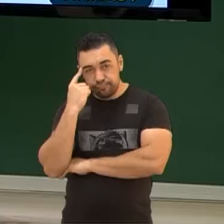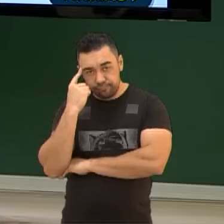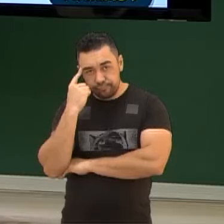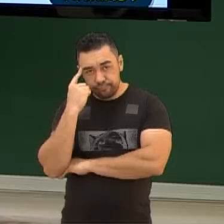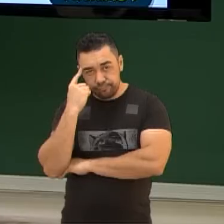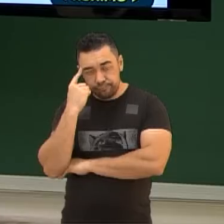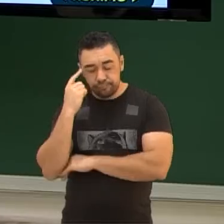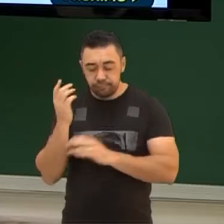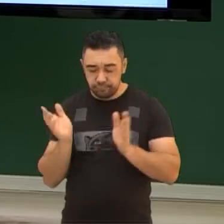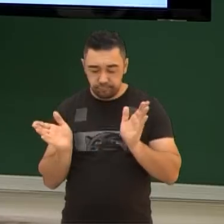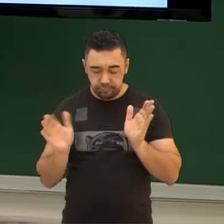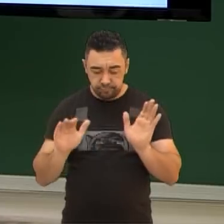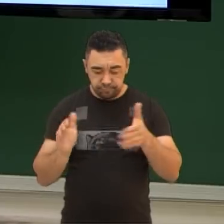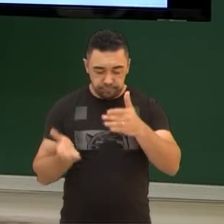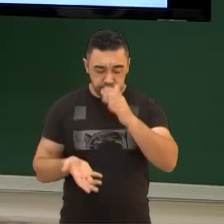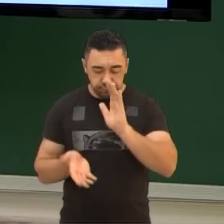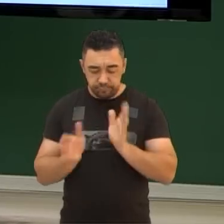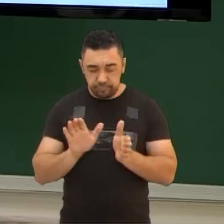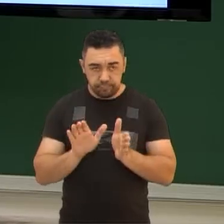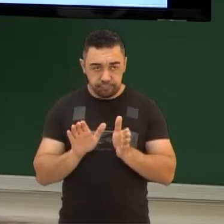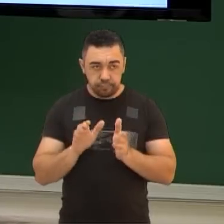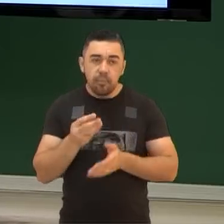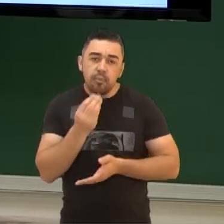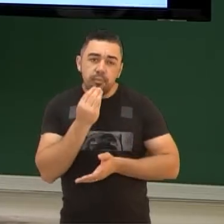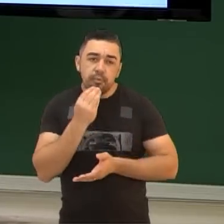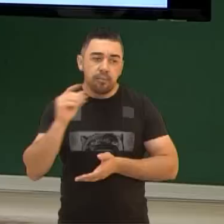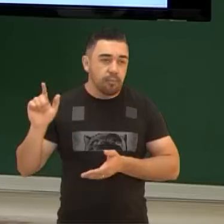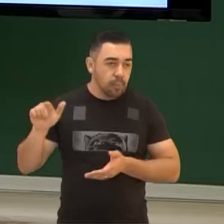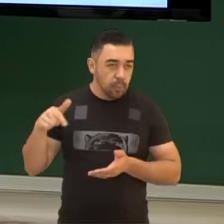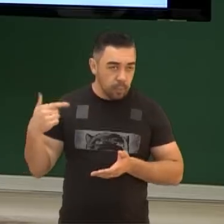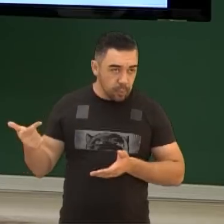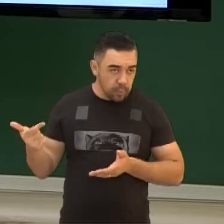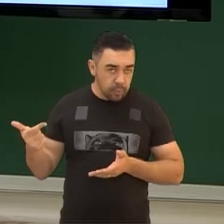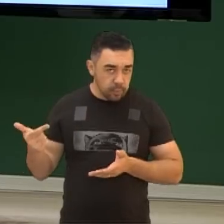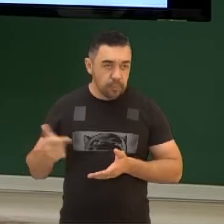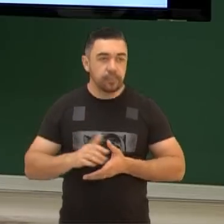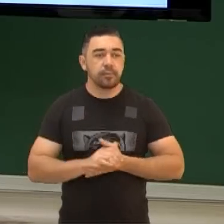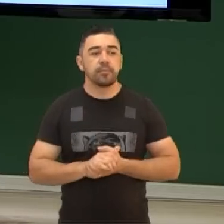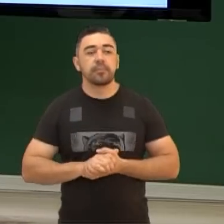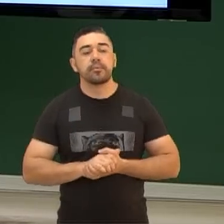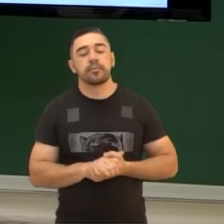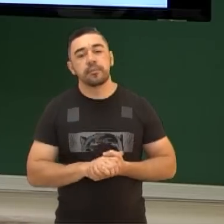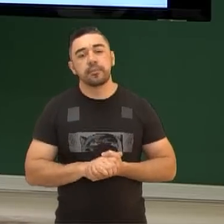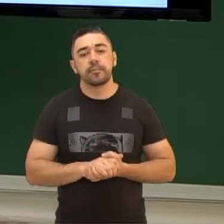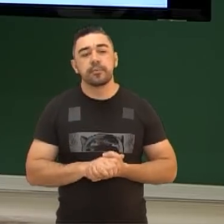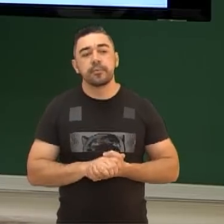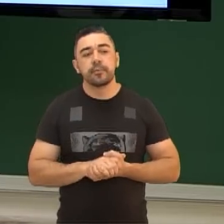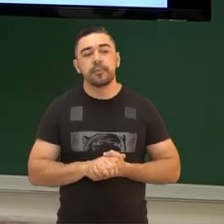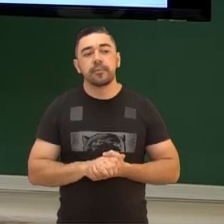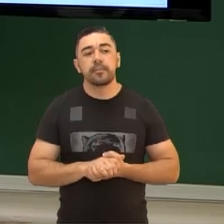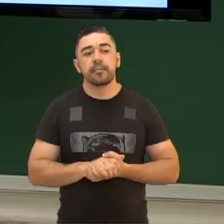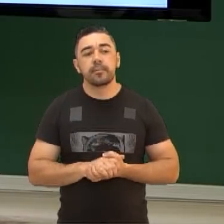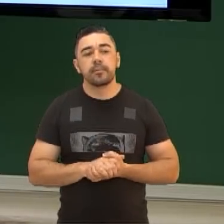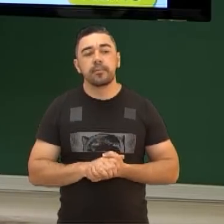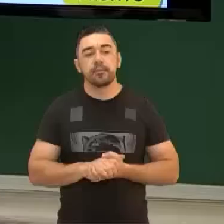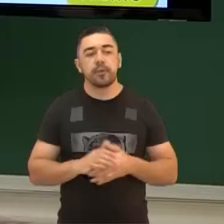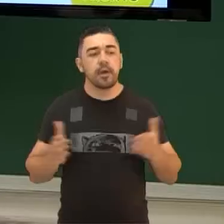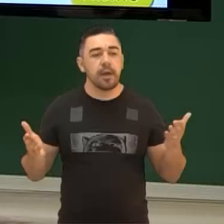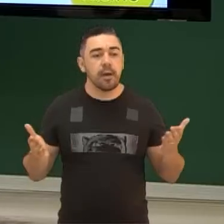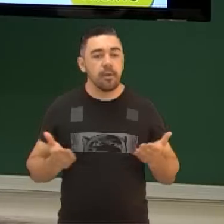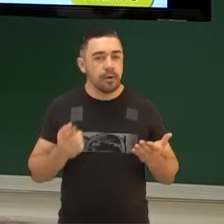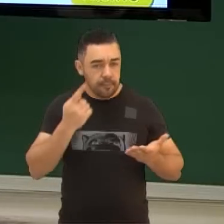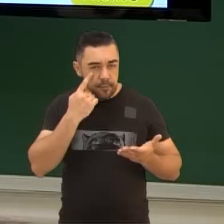uma parte dele, não é verdade? Vamos tentar de novo? Vamos ver se dá certo agora? Tentando de novo? E